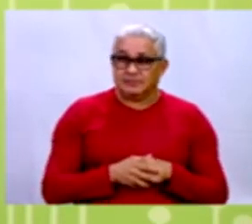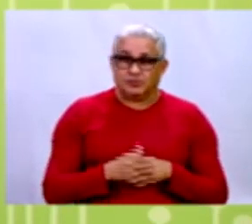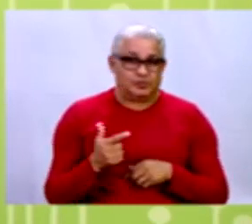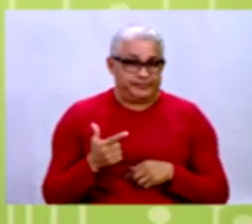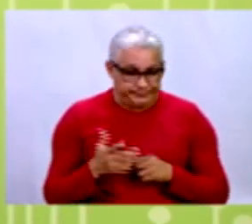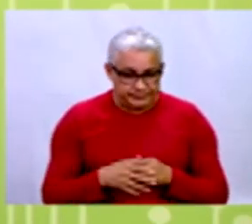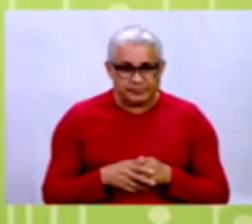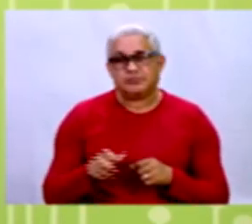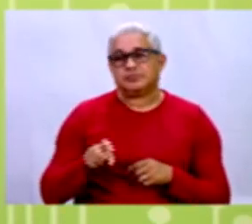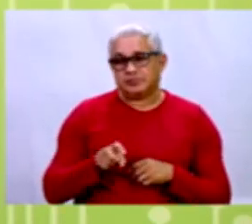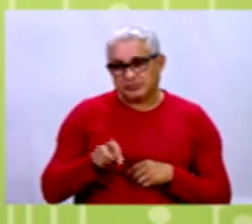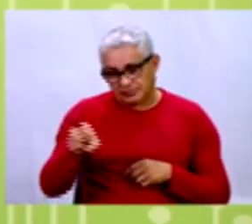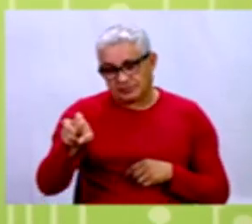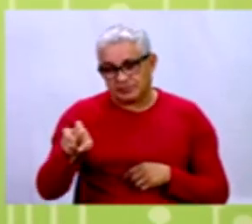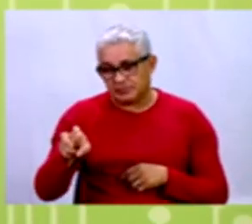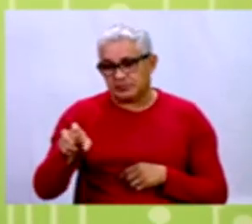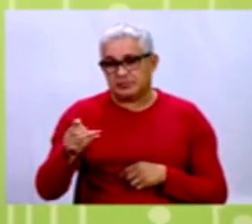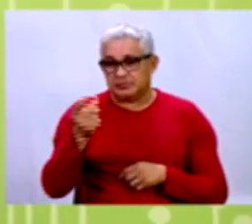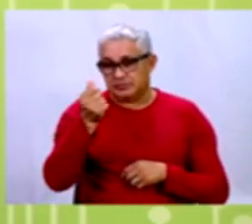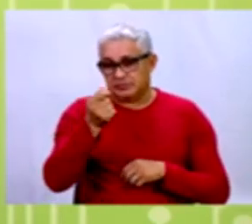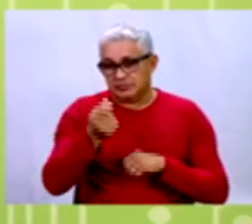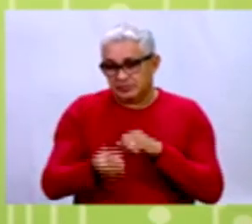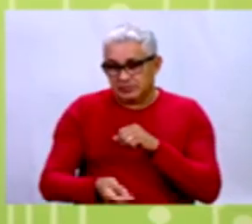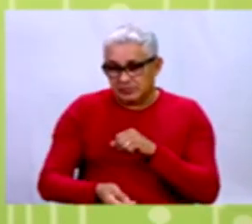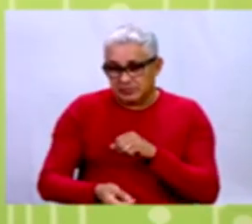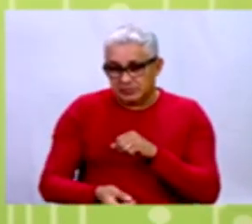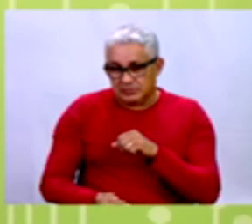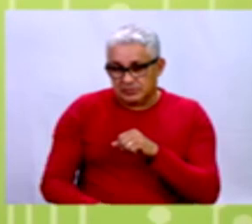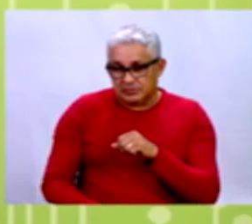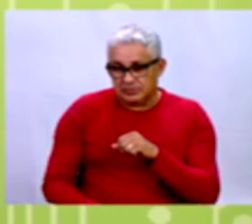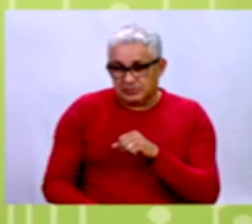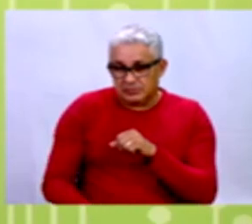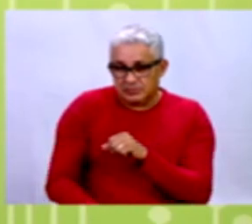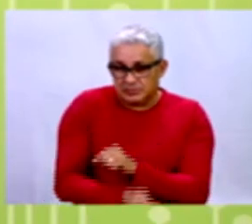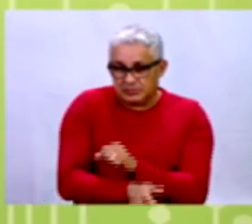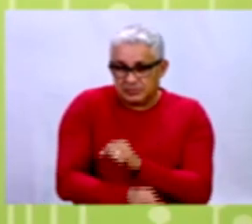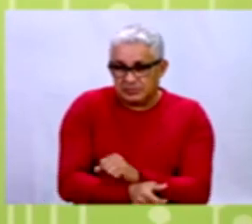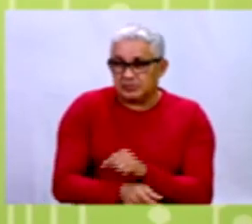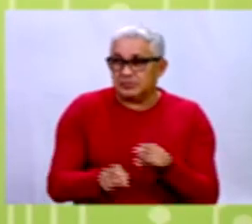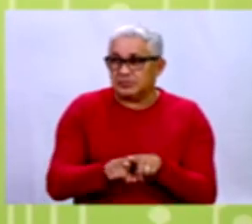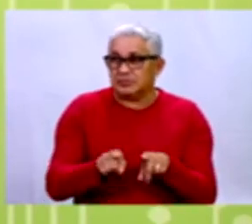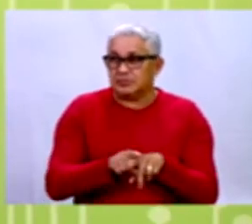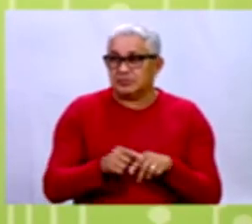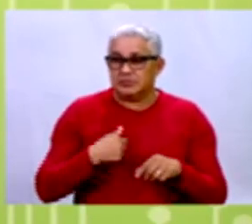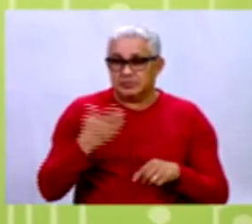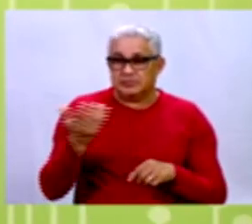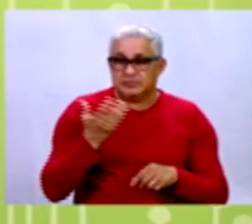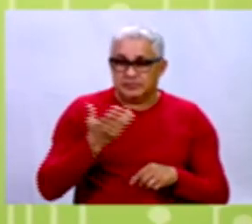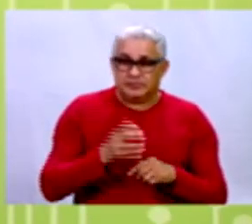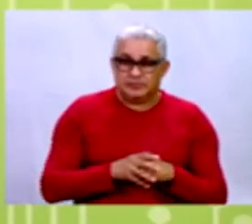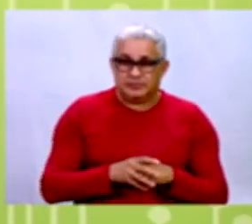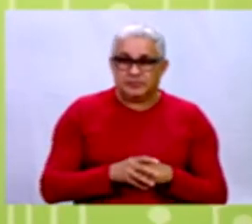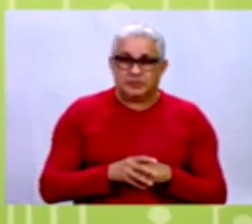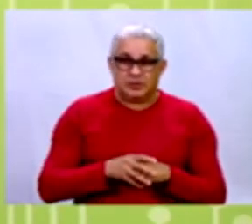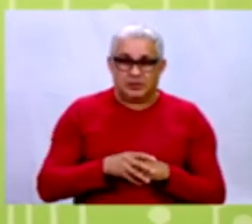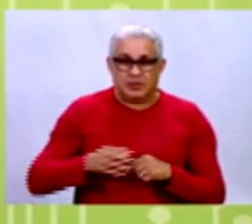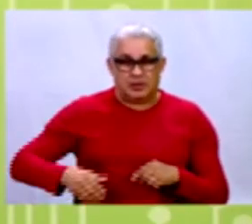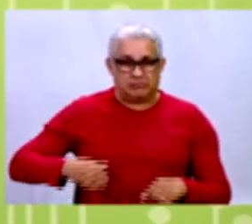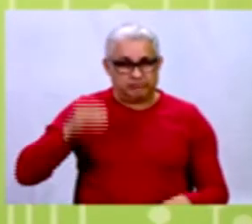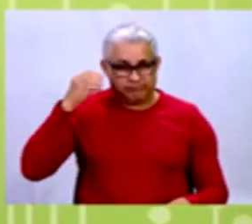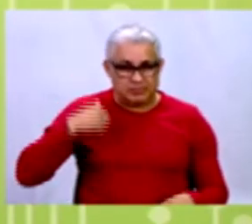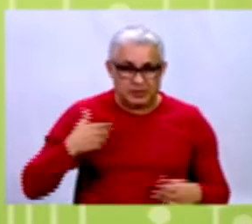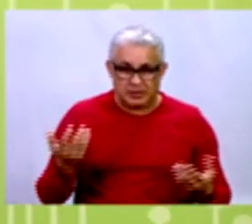tem, a gente vai lá e a gente financia pra gente, porque é muito difícil alguém que fala assim, nossa, eu quero muito aquele telefone,